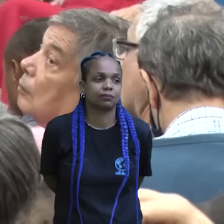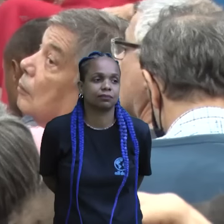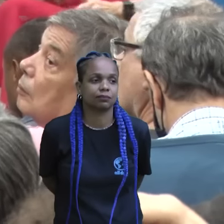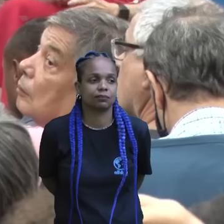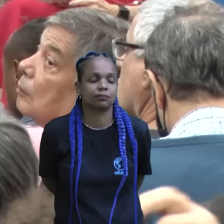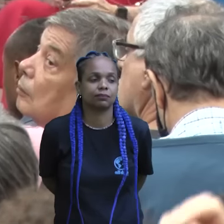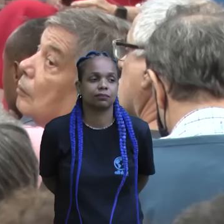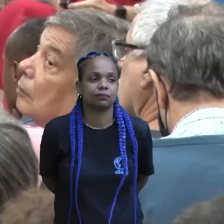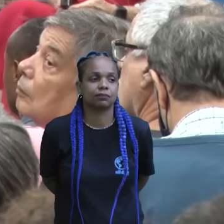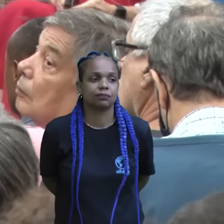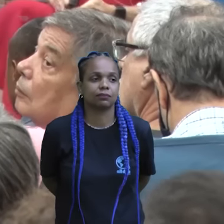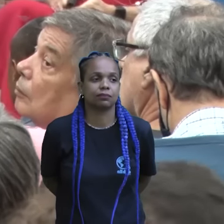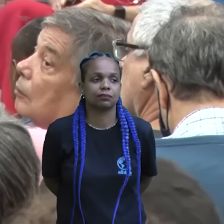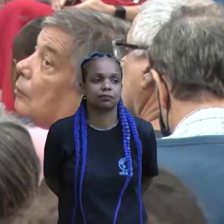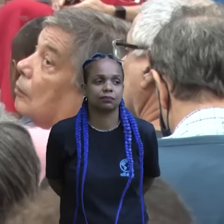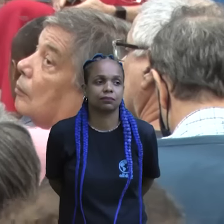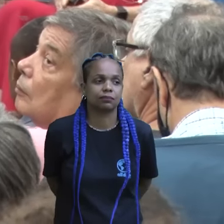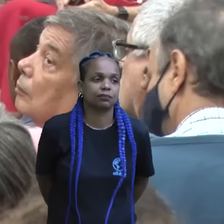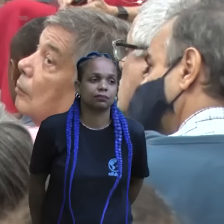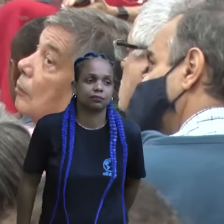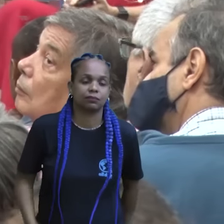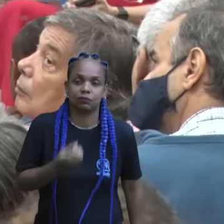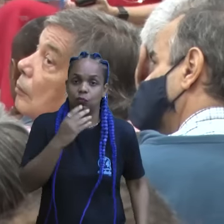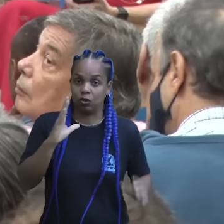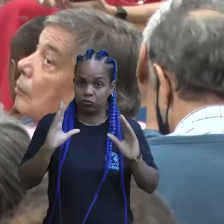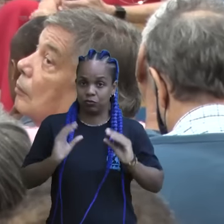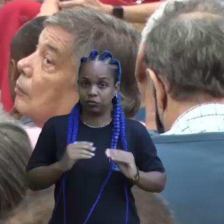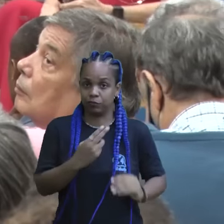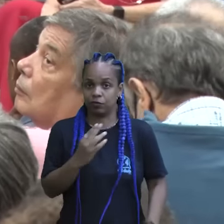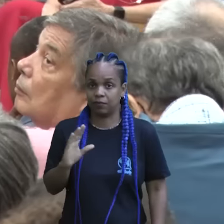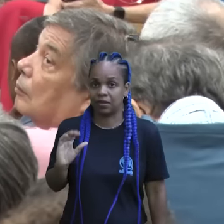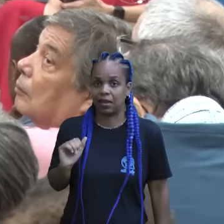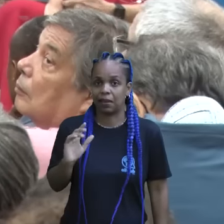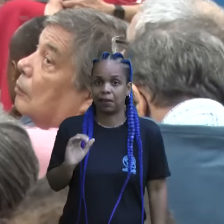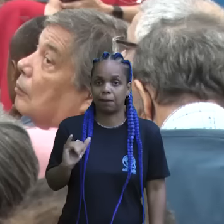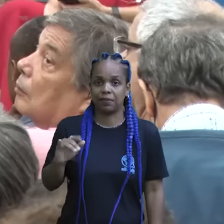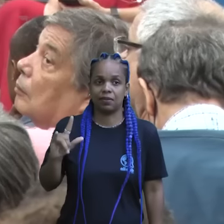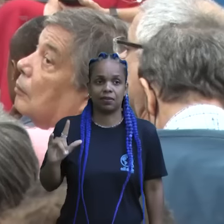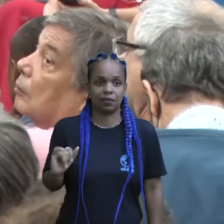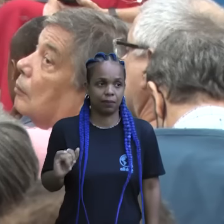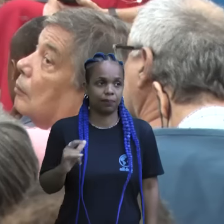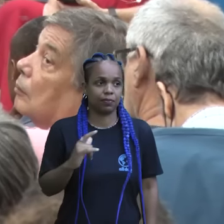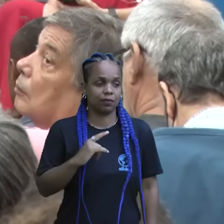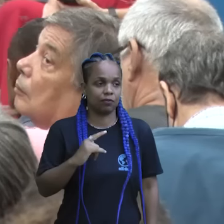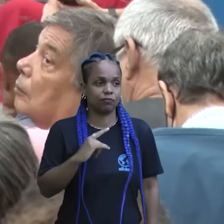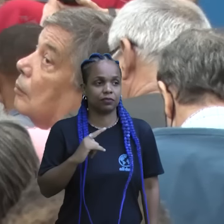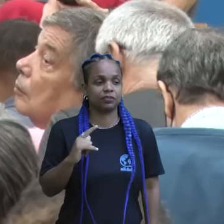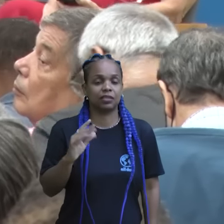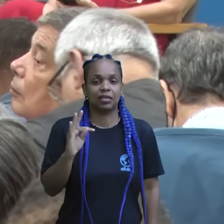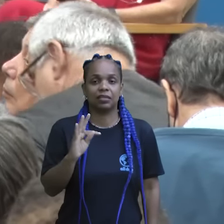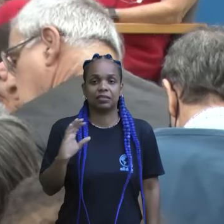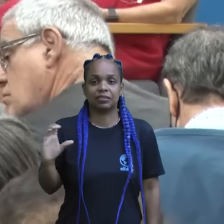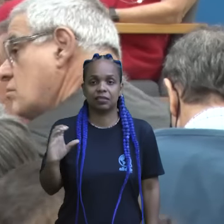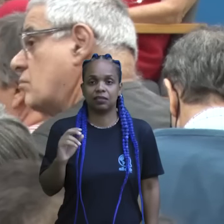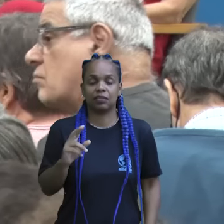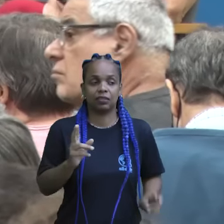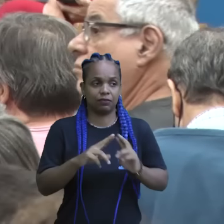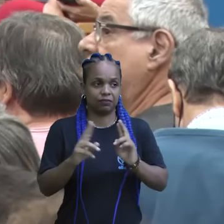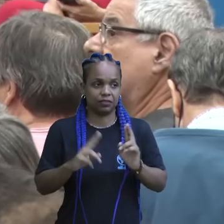Eu fiz o TCC na FRJ, terminei a graduação já na Letras, sobre Lima Barreto. Eu passei sobre a questão